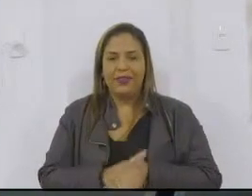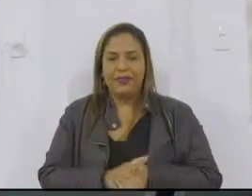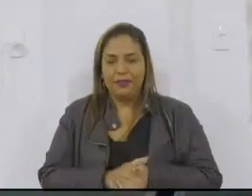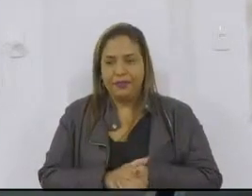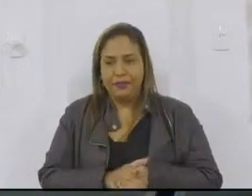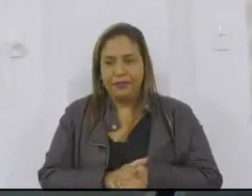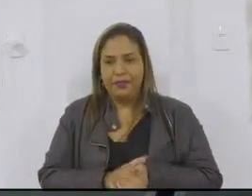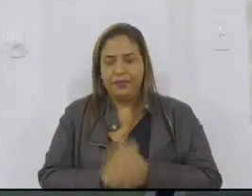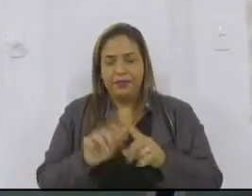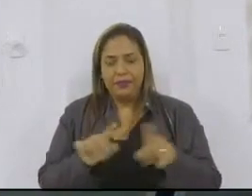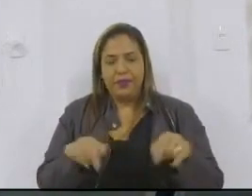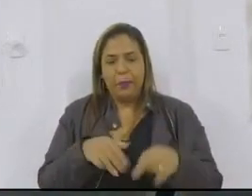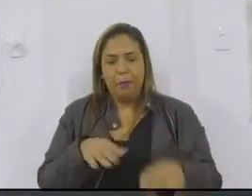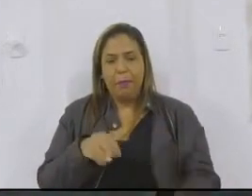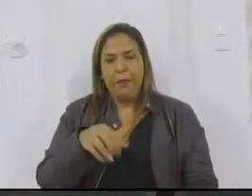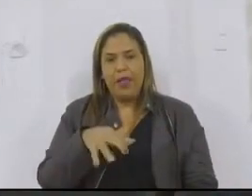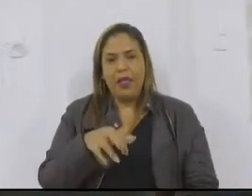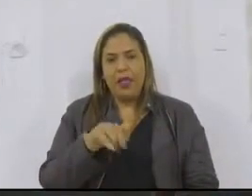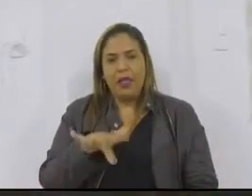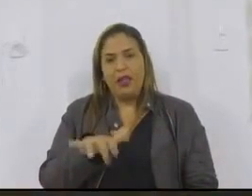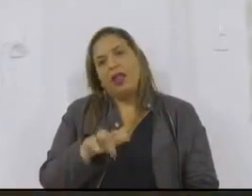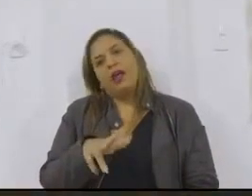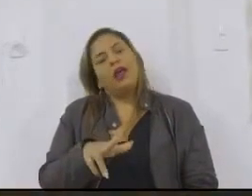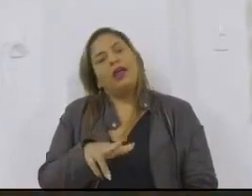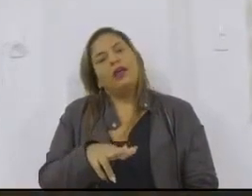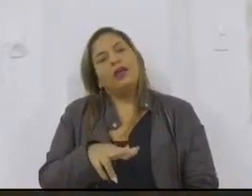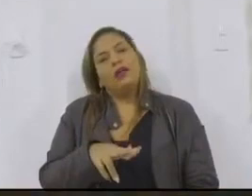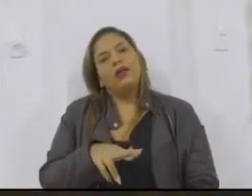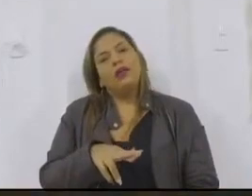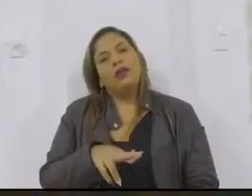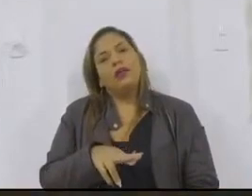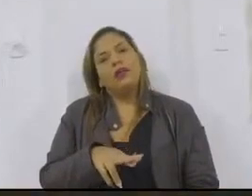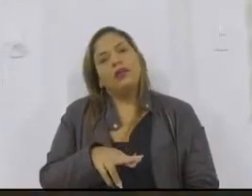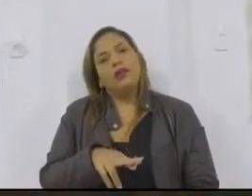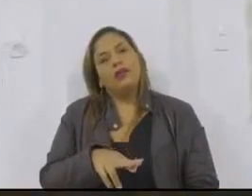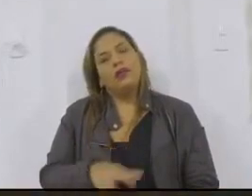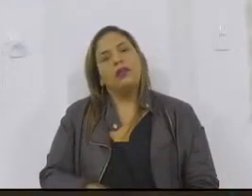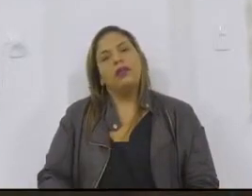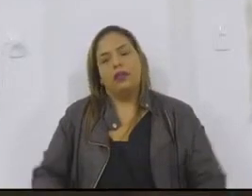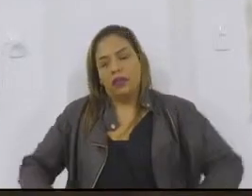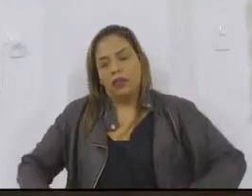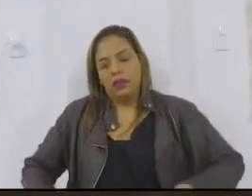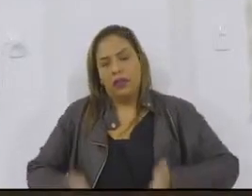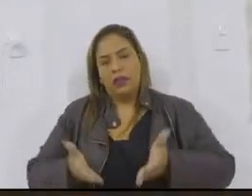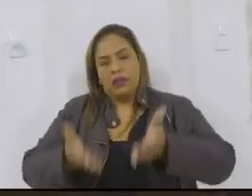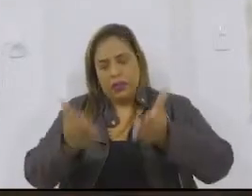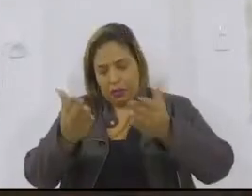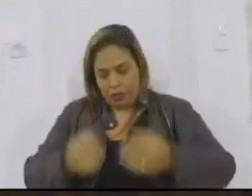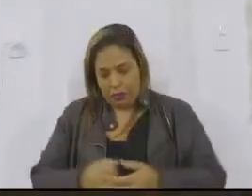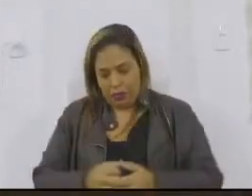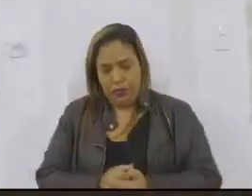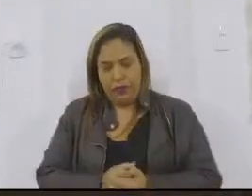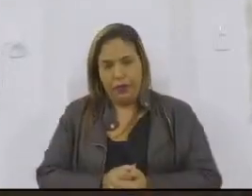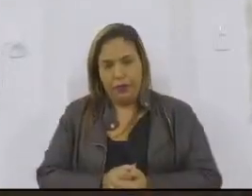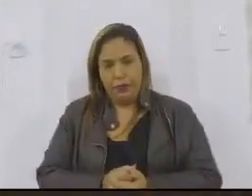Do gabinete do vereador Miller Souza, o vereador incentiva projeto de lei que incentiva